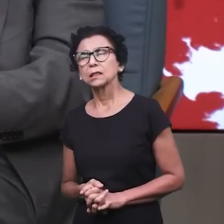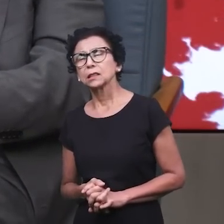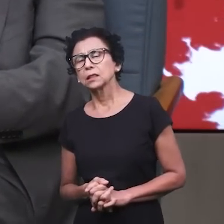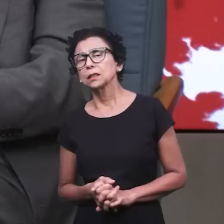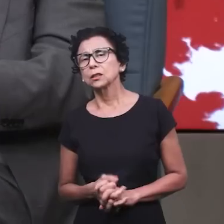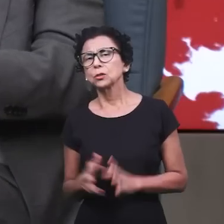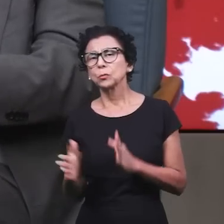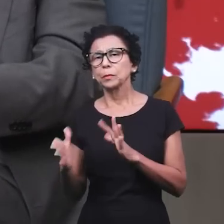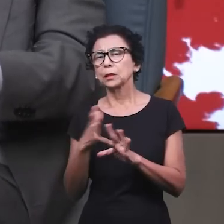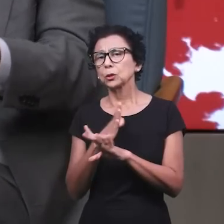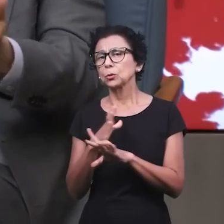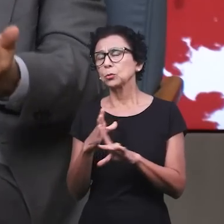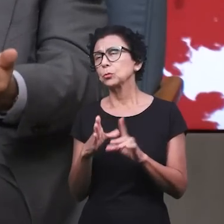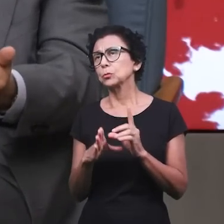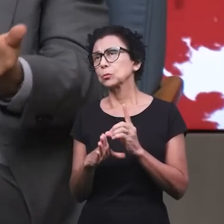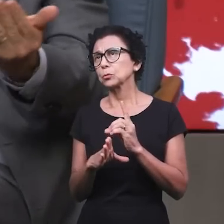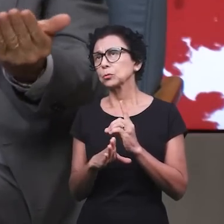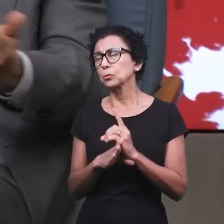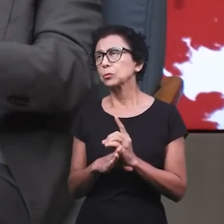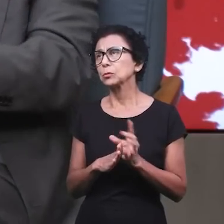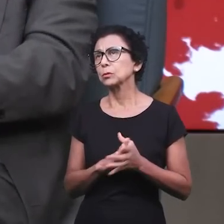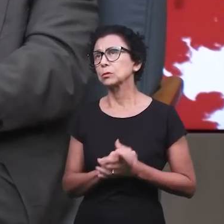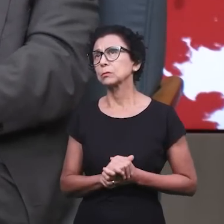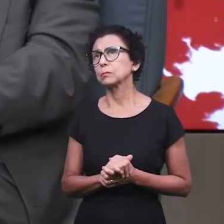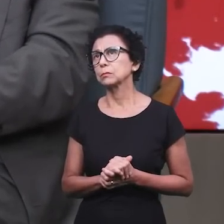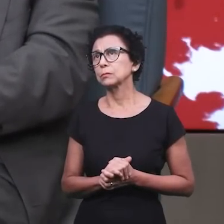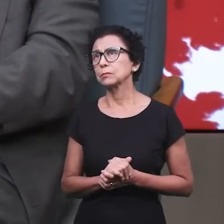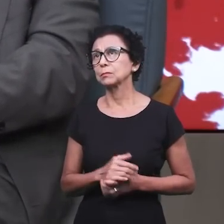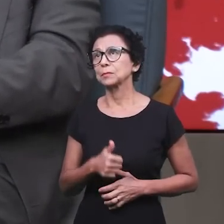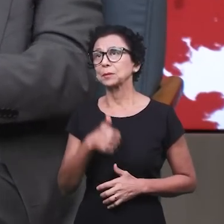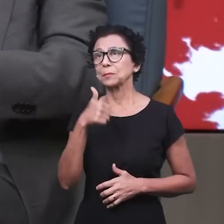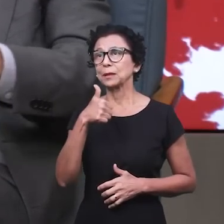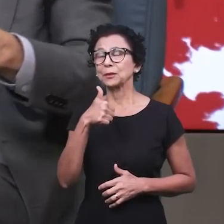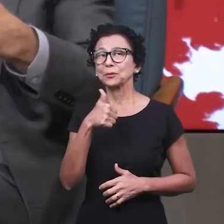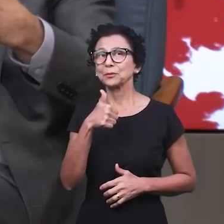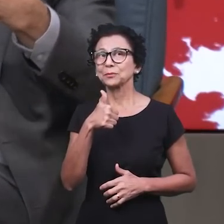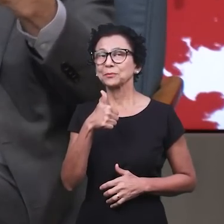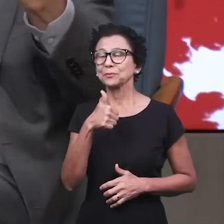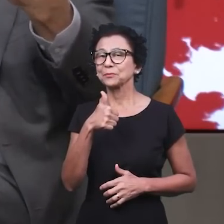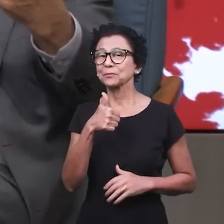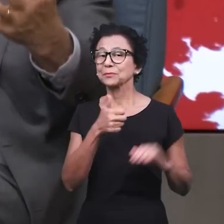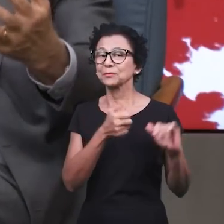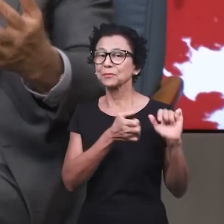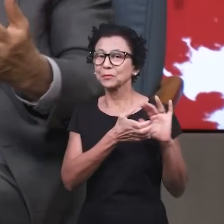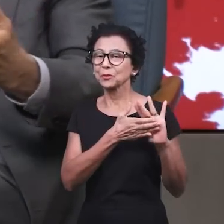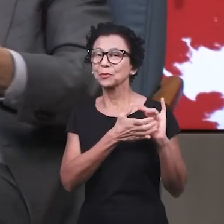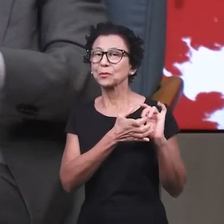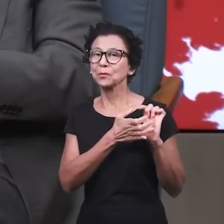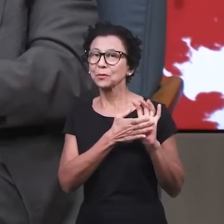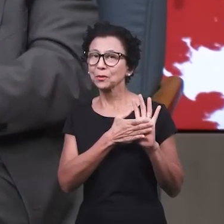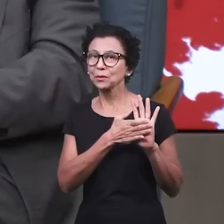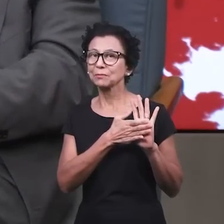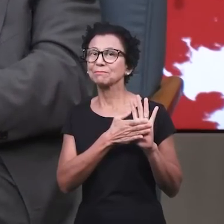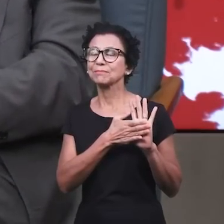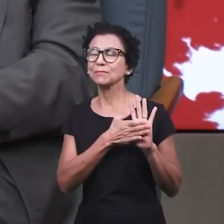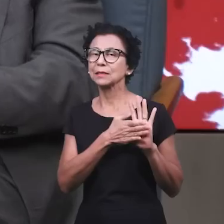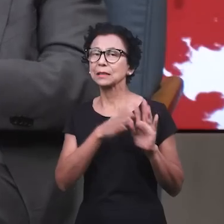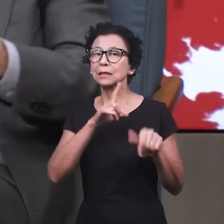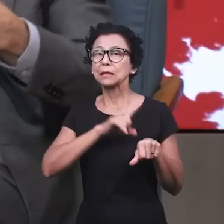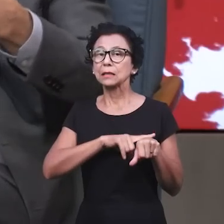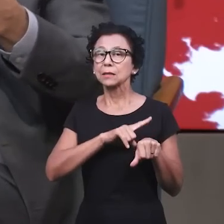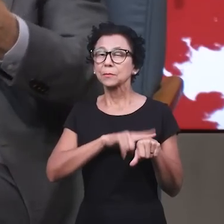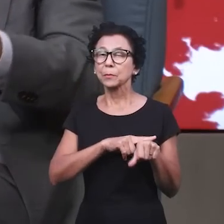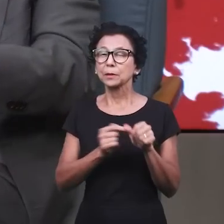fosse precedida por louvores, que é o momento onde a igreja